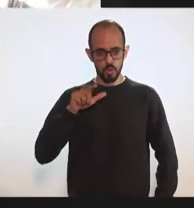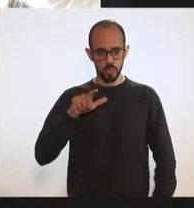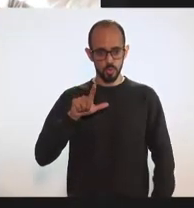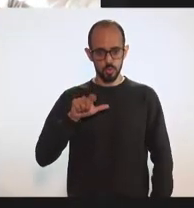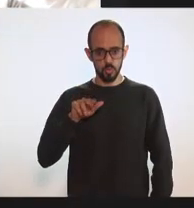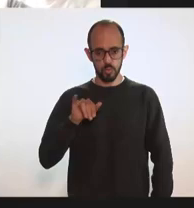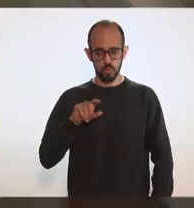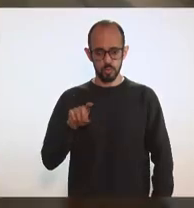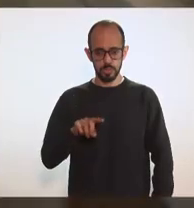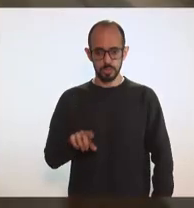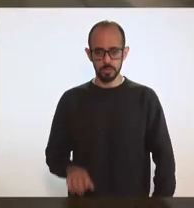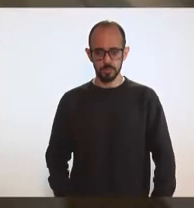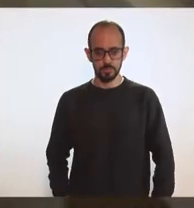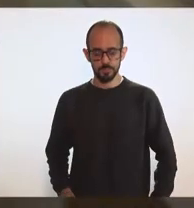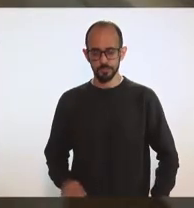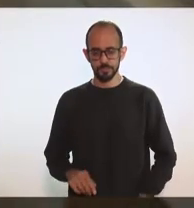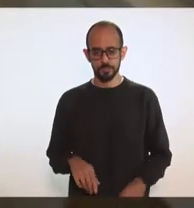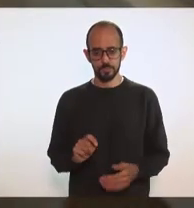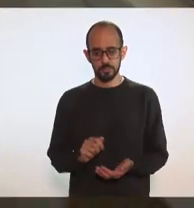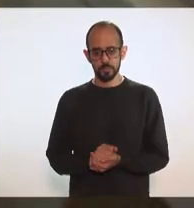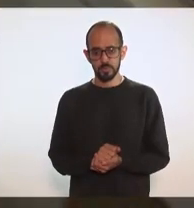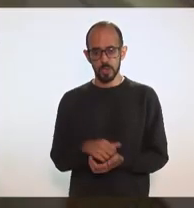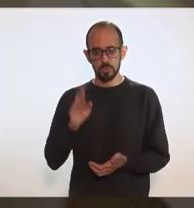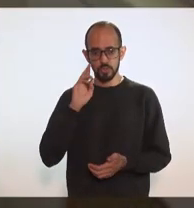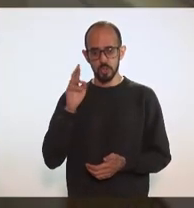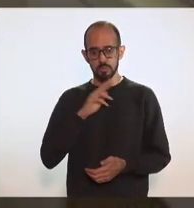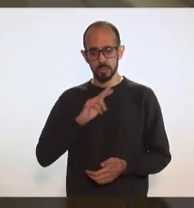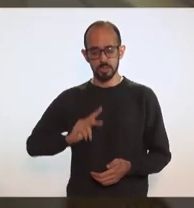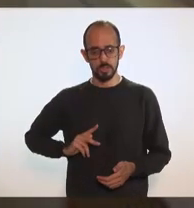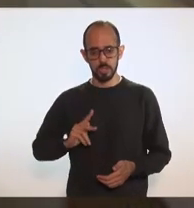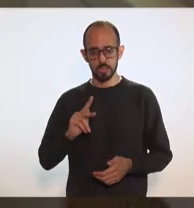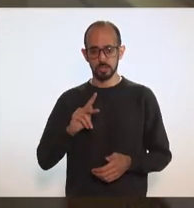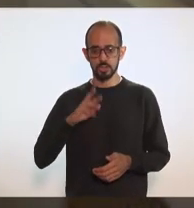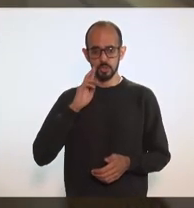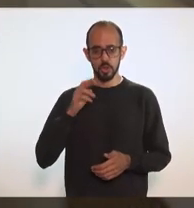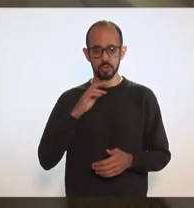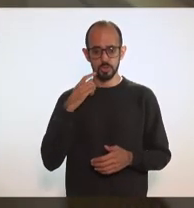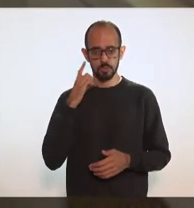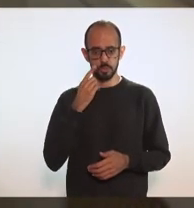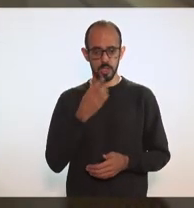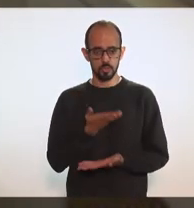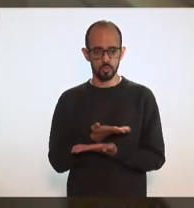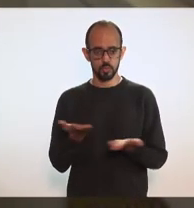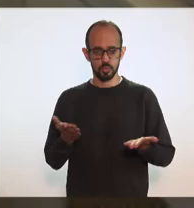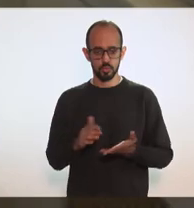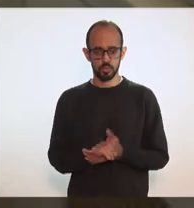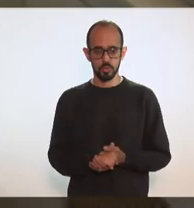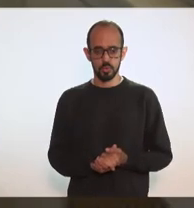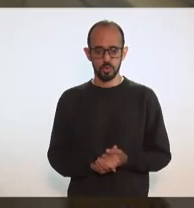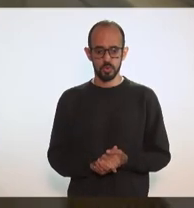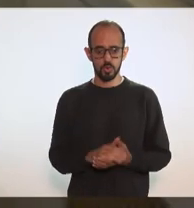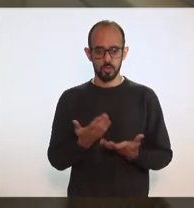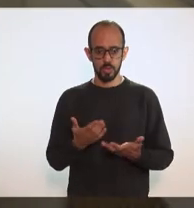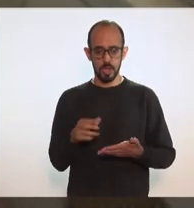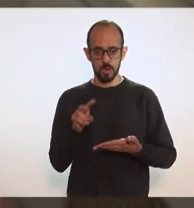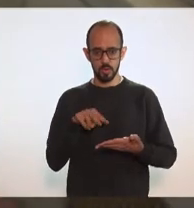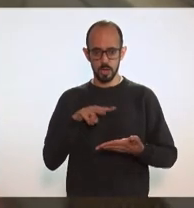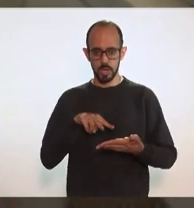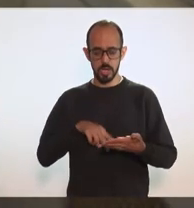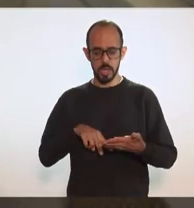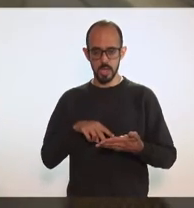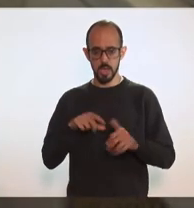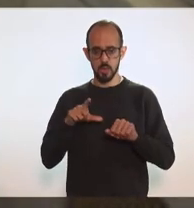Senhor presidente, senhoras e senhores deputados, eu queria ler o